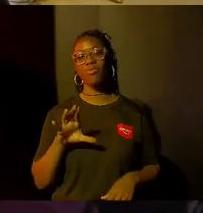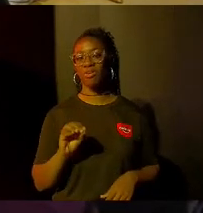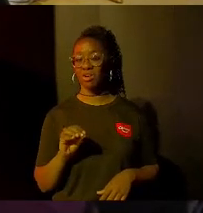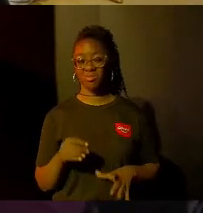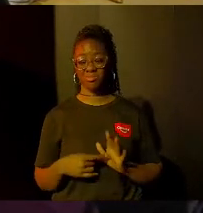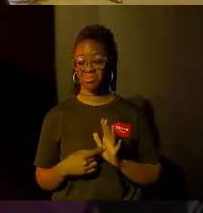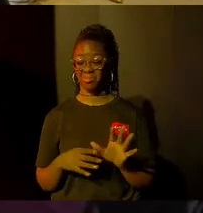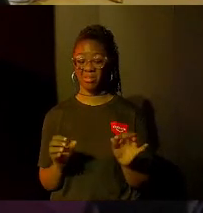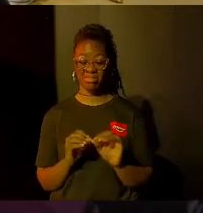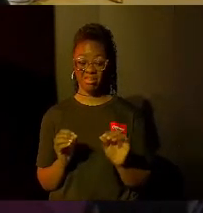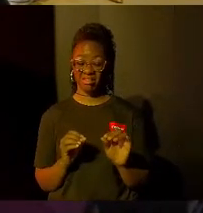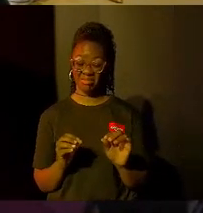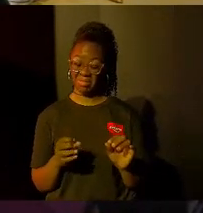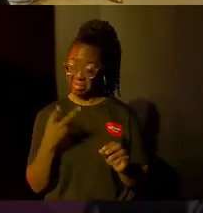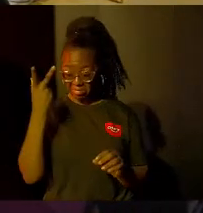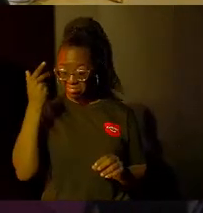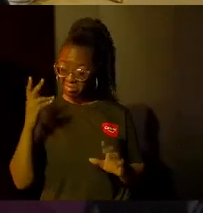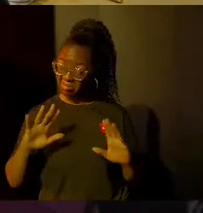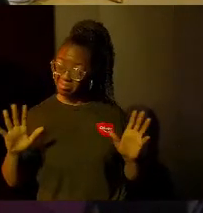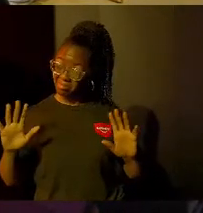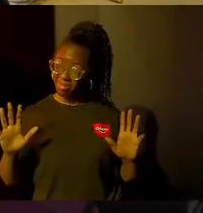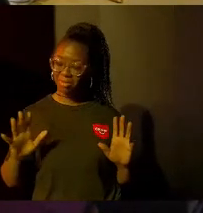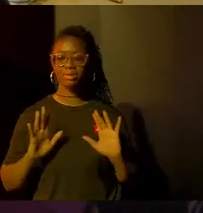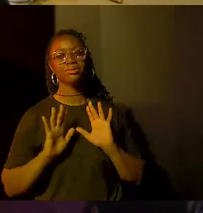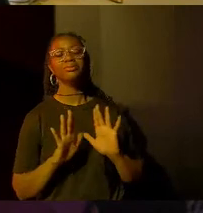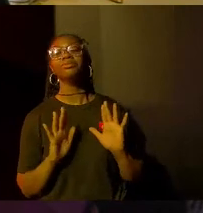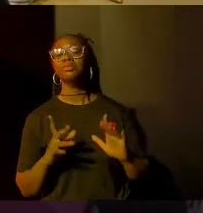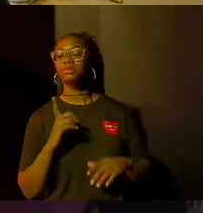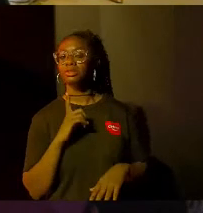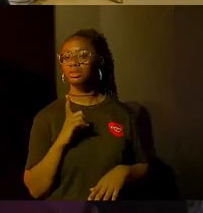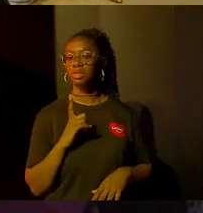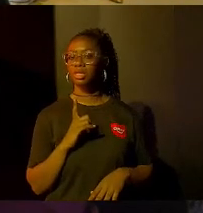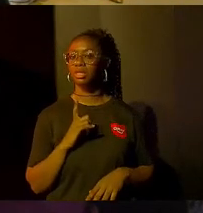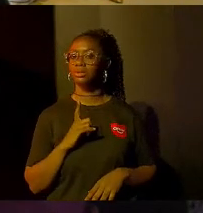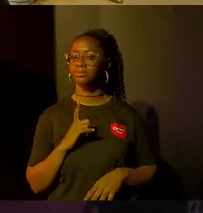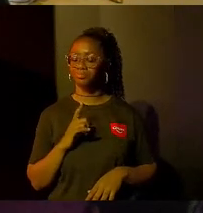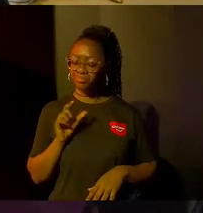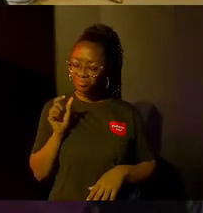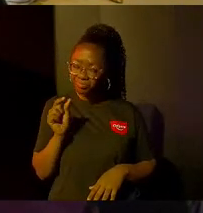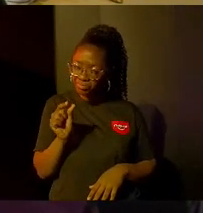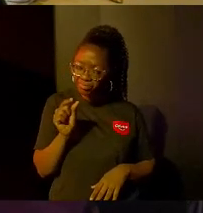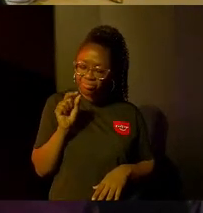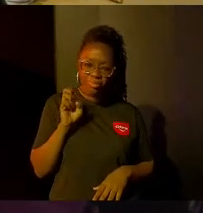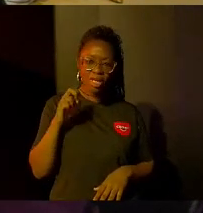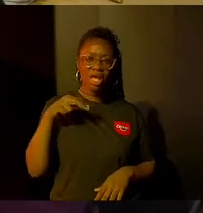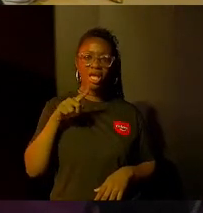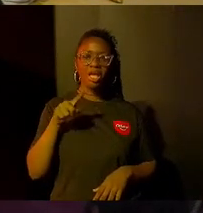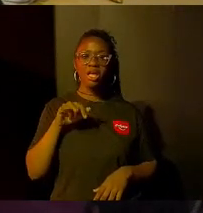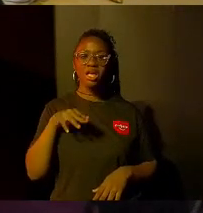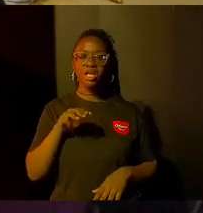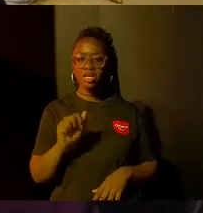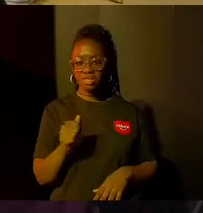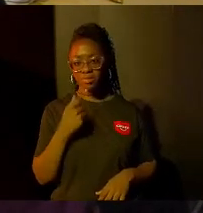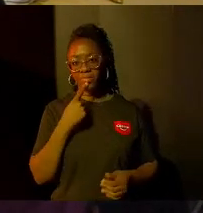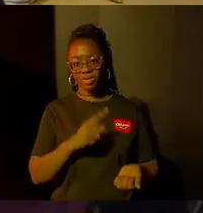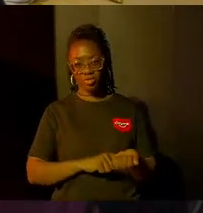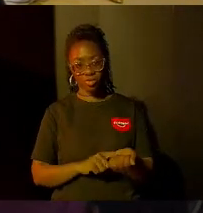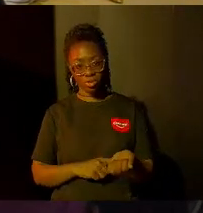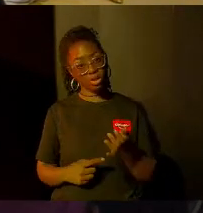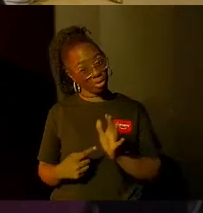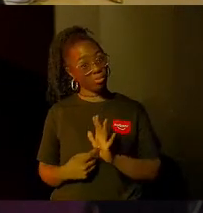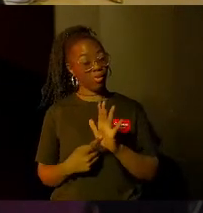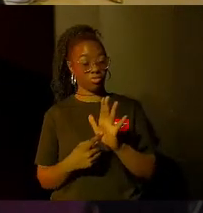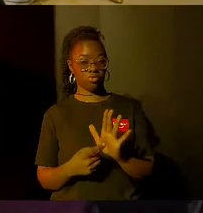acusava nada existe uma enzima que detectada no sangue que